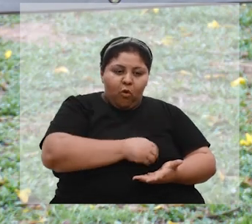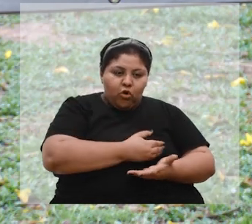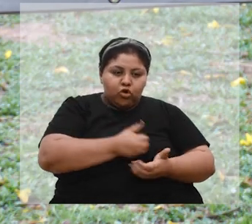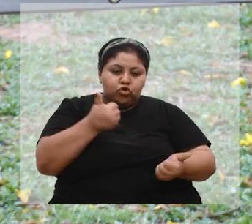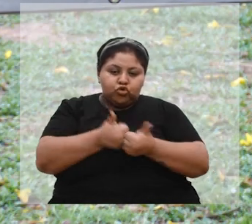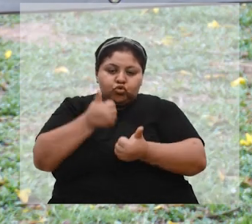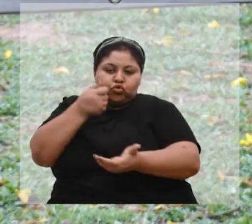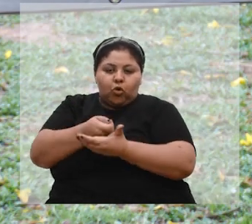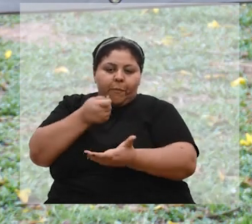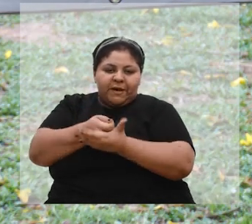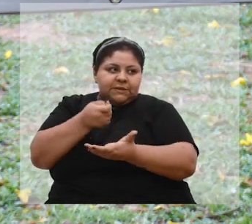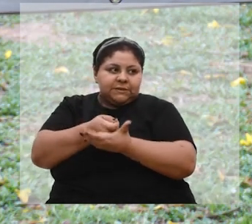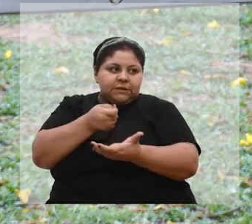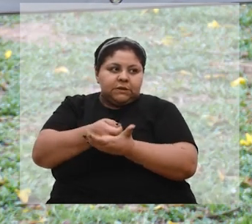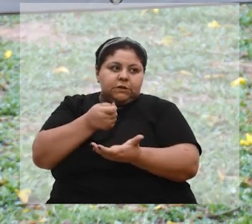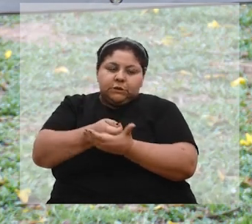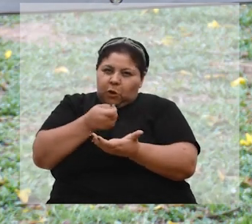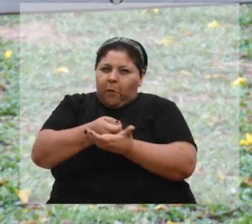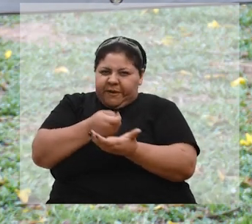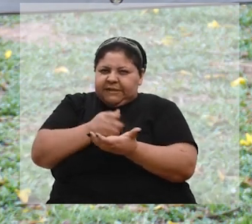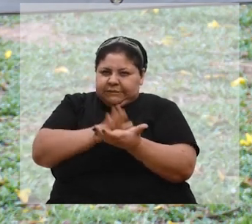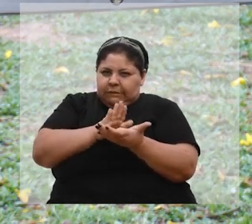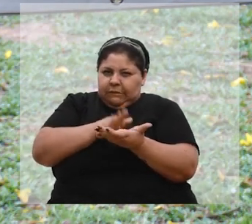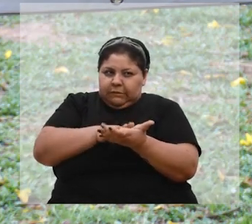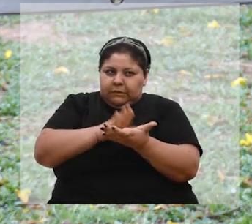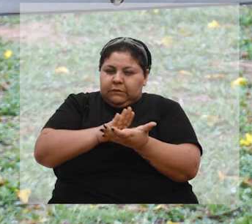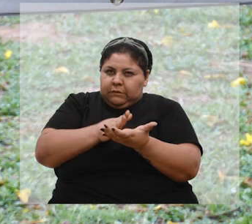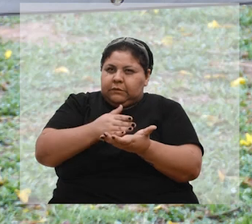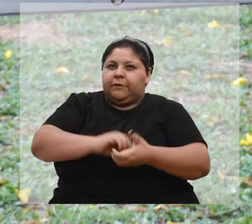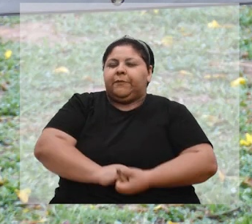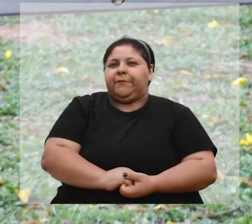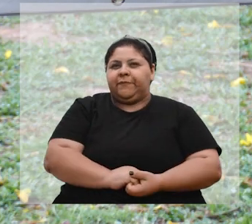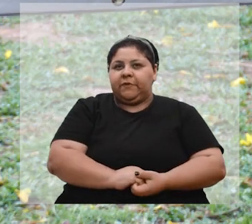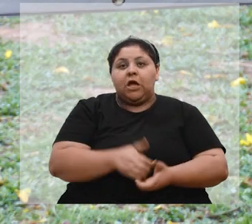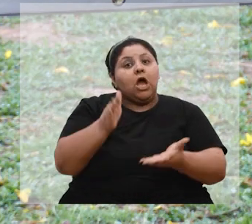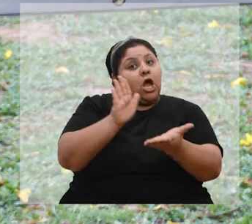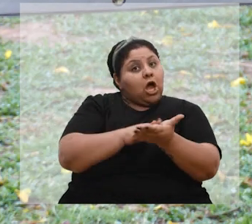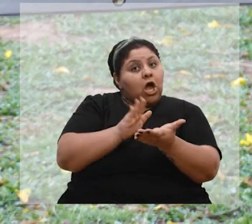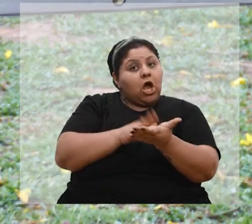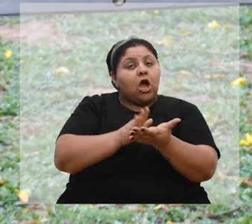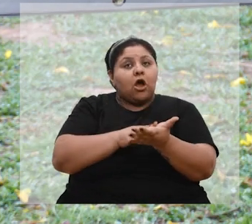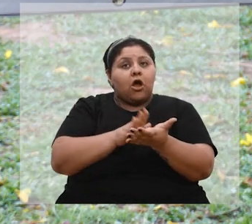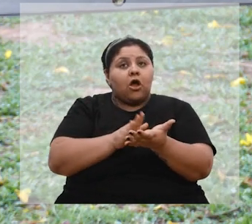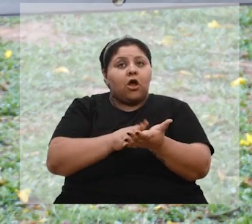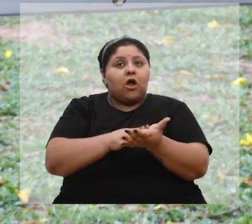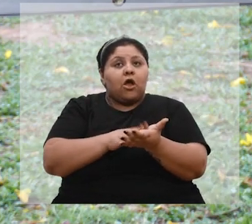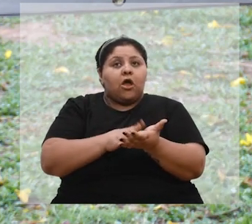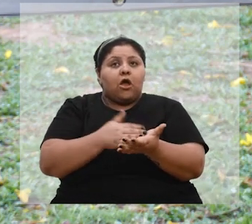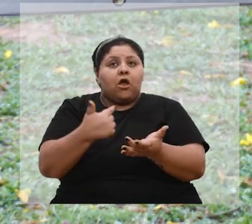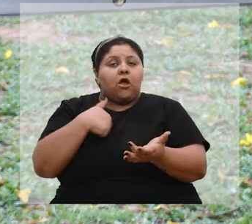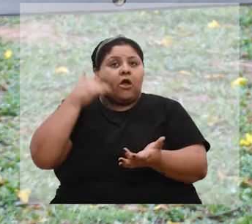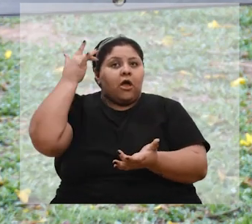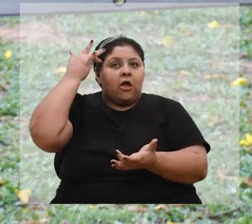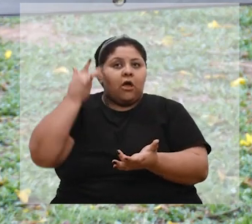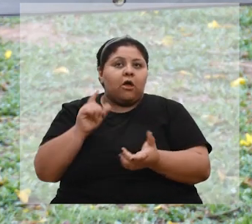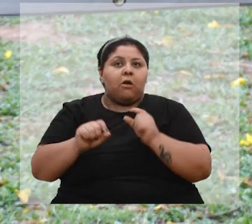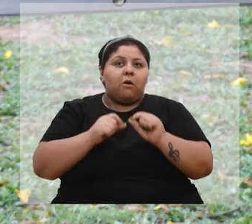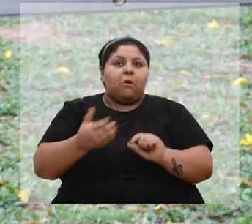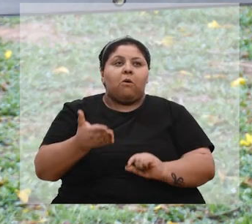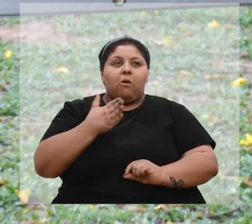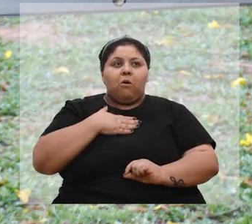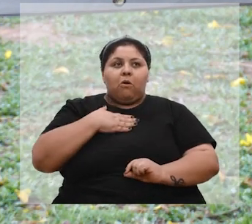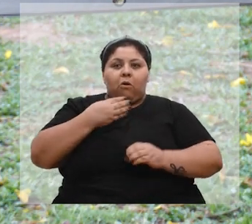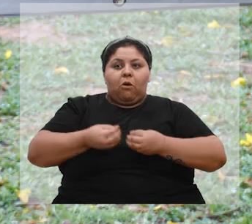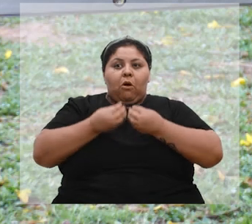com cobrança. Pode não ser agora, mas depois vem a cobrança, porque eu abri mão de alguma coisa, eu renunciei a